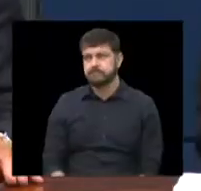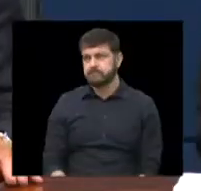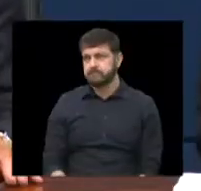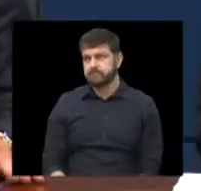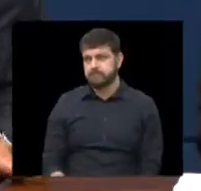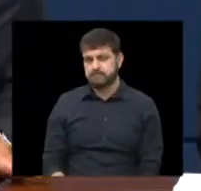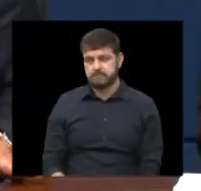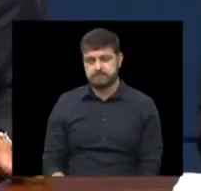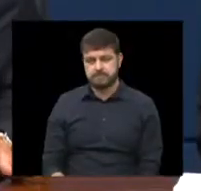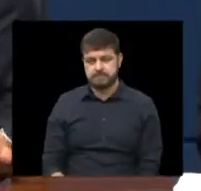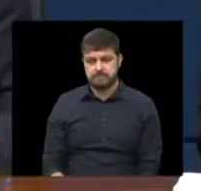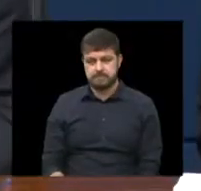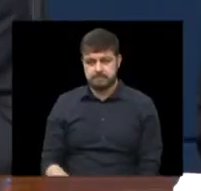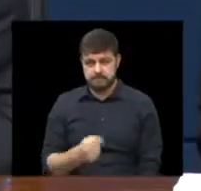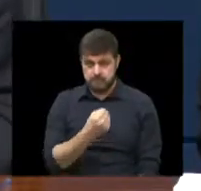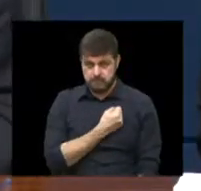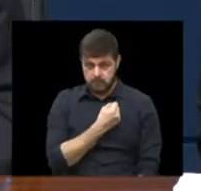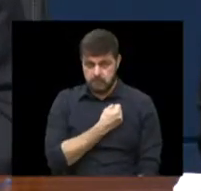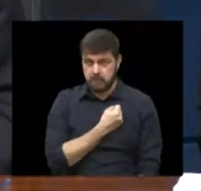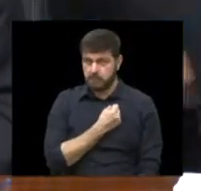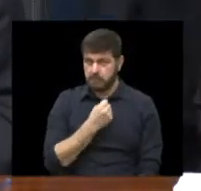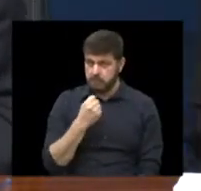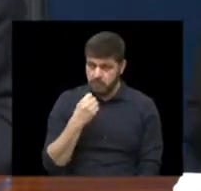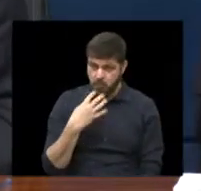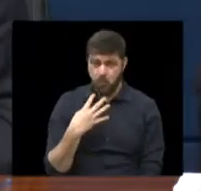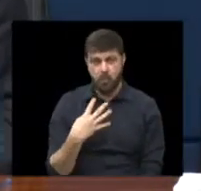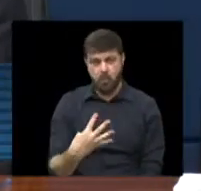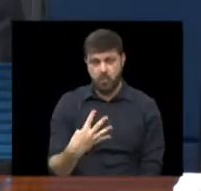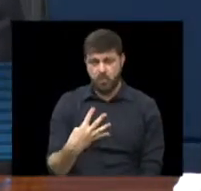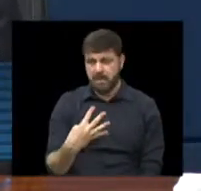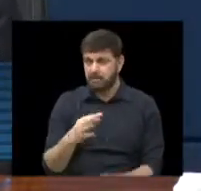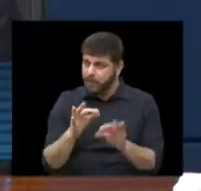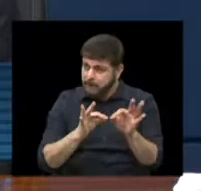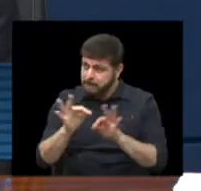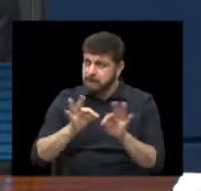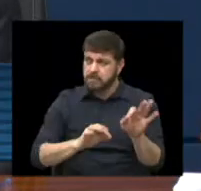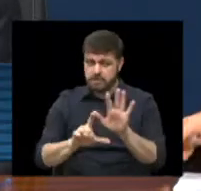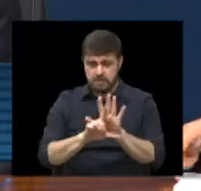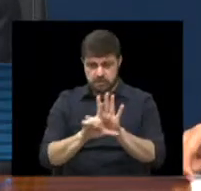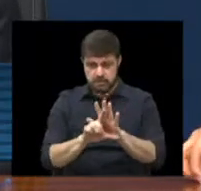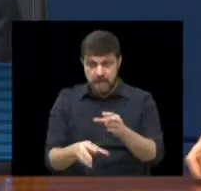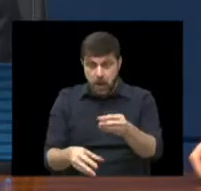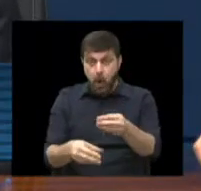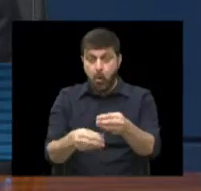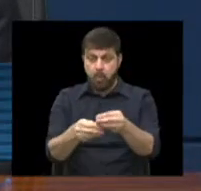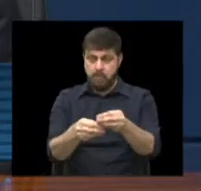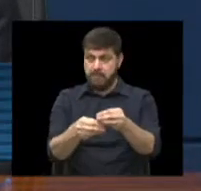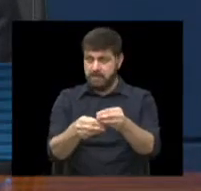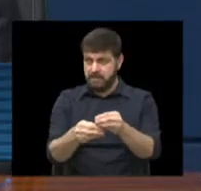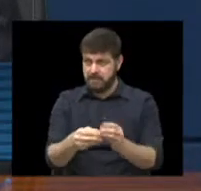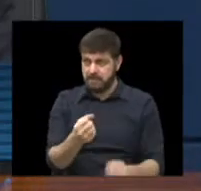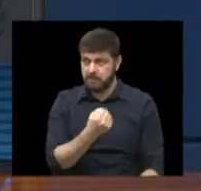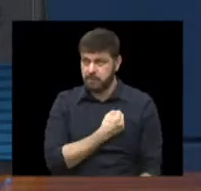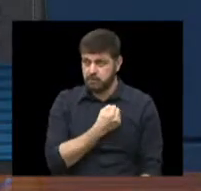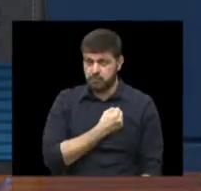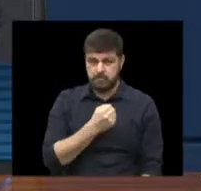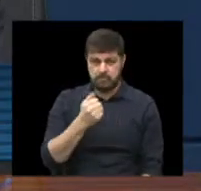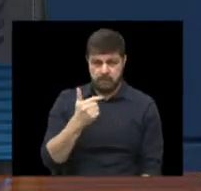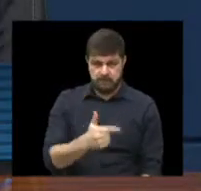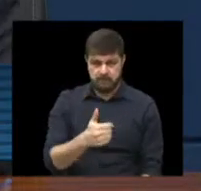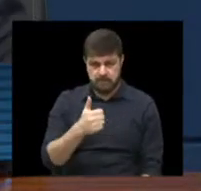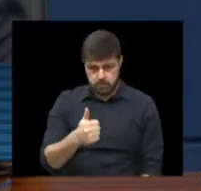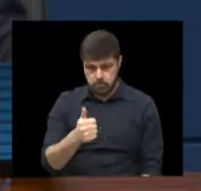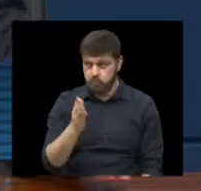3. Incluído na pauta em regime de urgência mediante requerimento número 1855/17, devidamente aprovado.